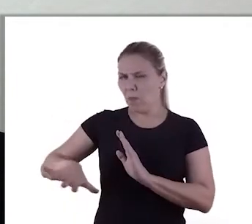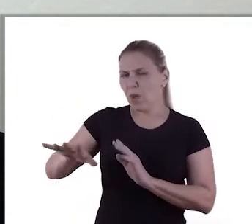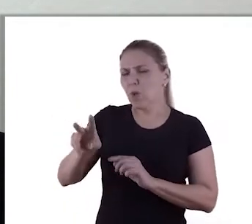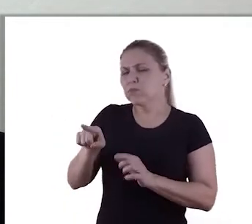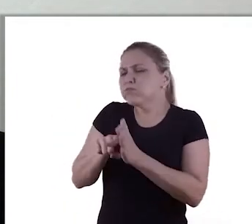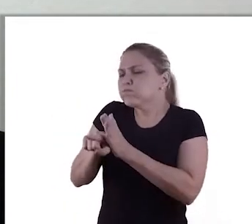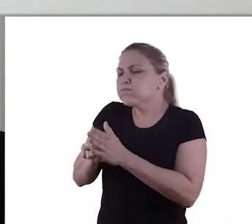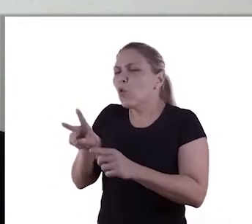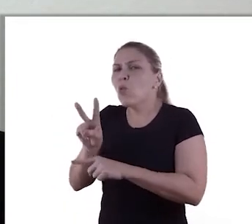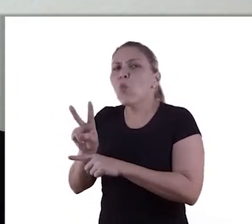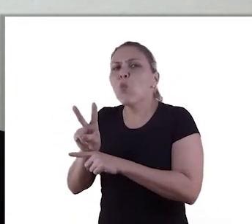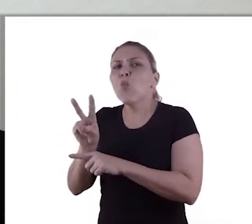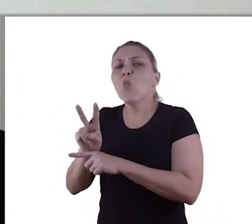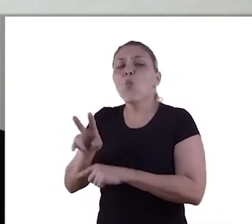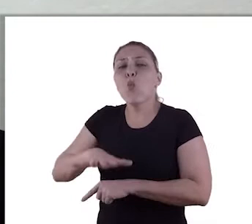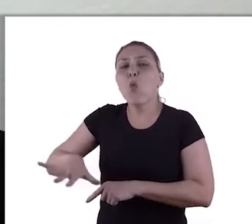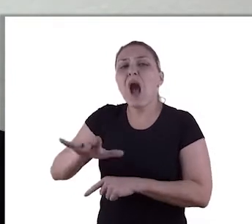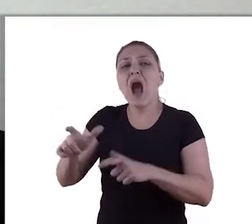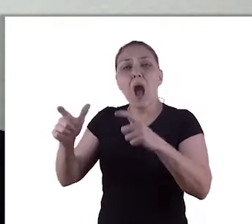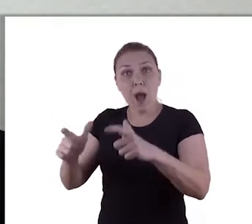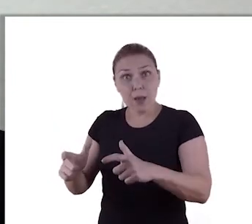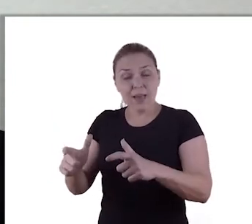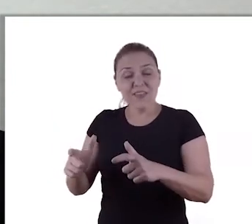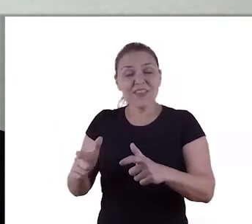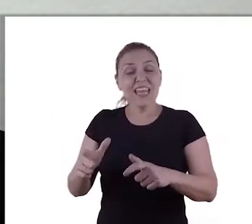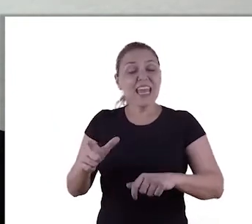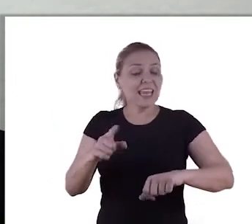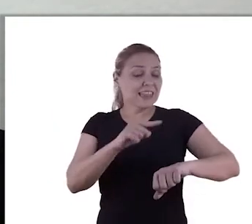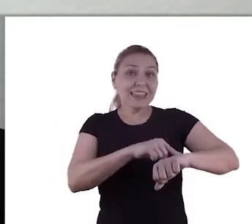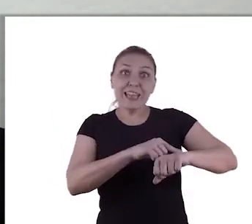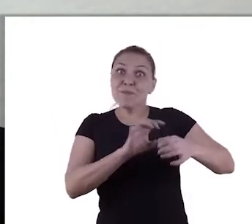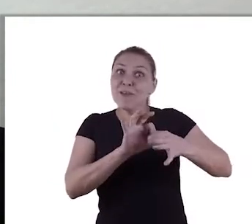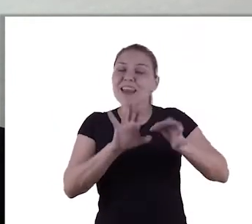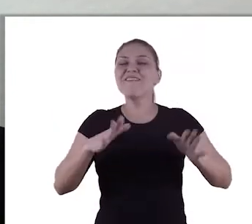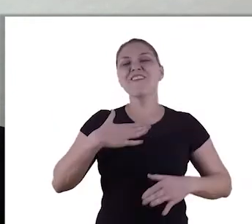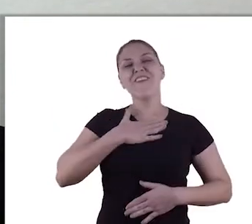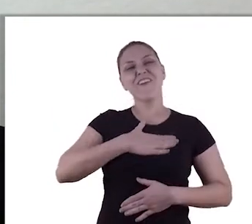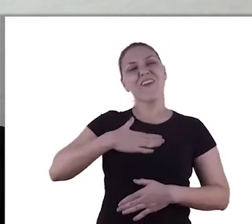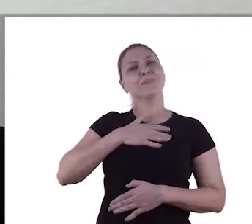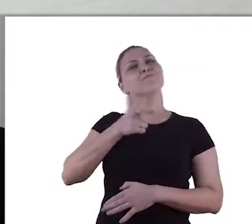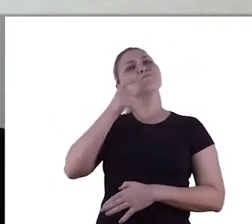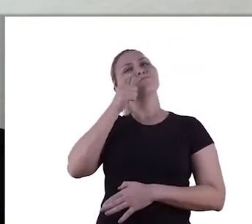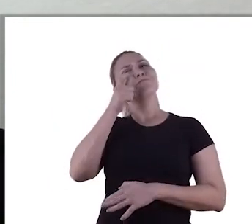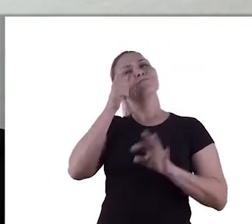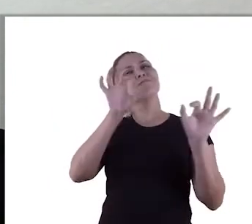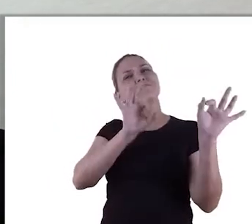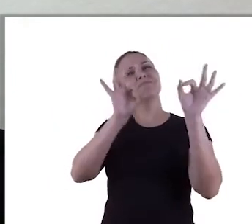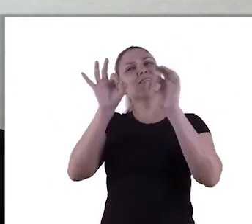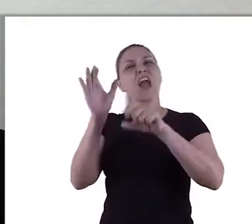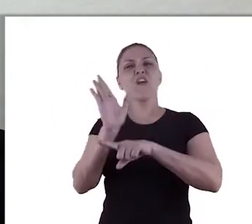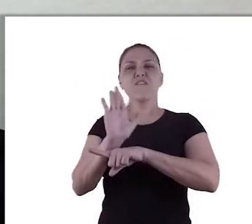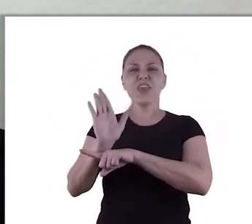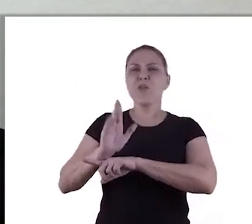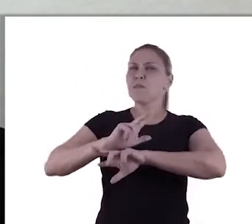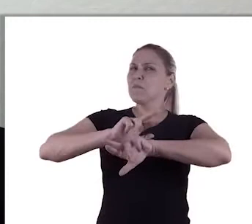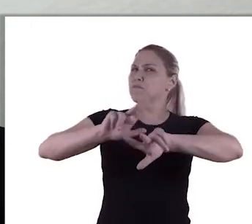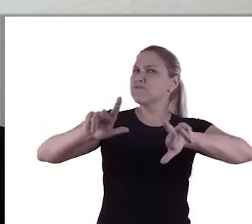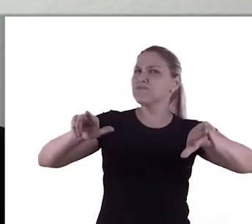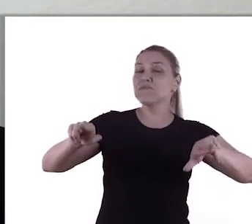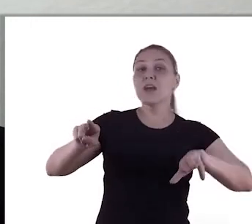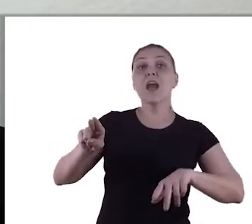E nas horas vagas eu gosto de assistir filmes, séries. Para isso eu